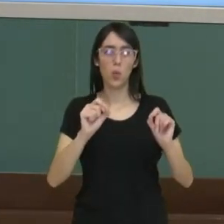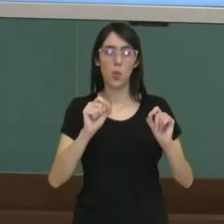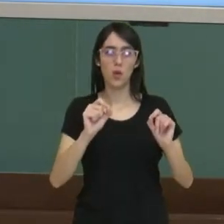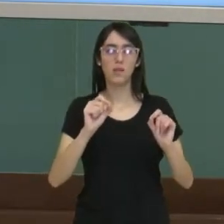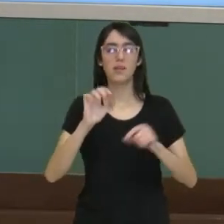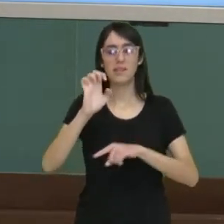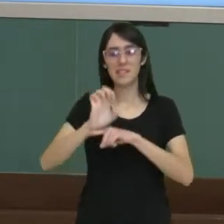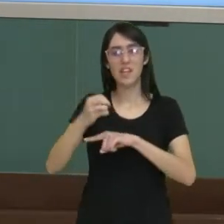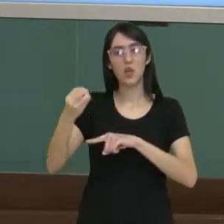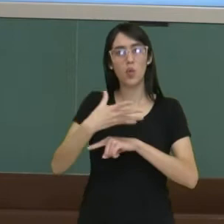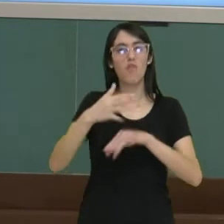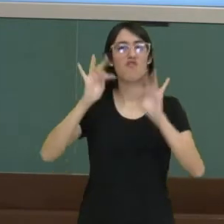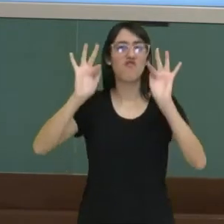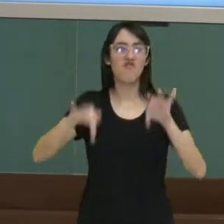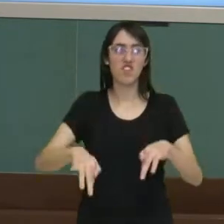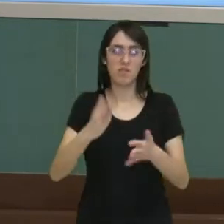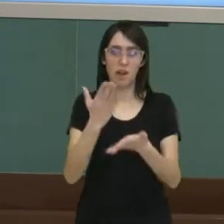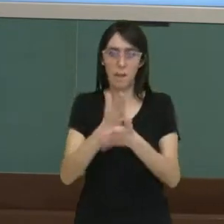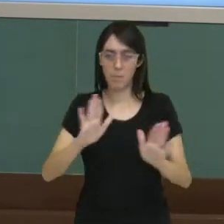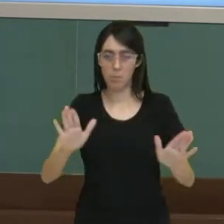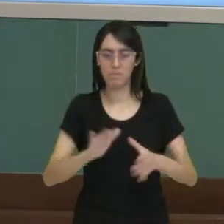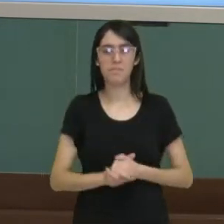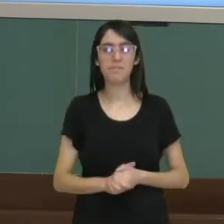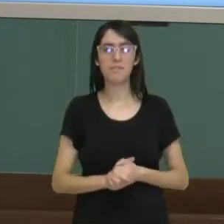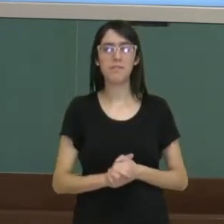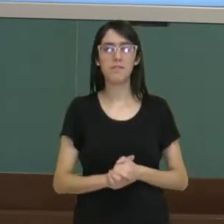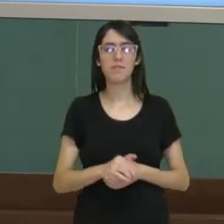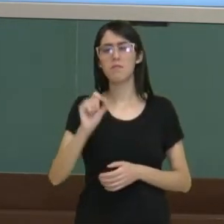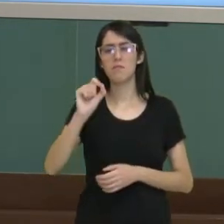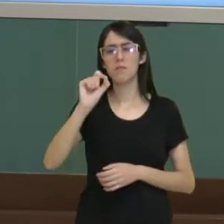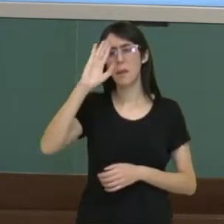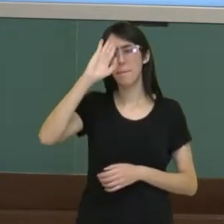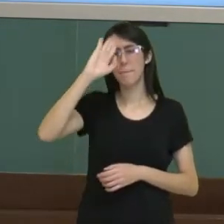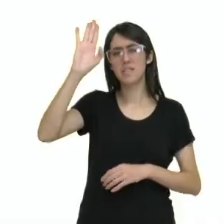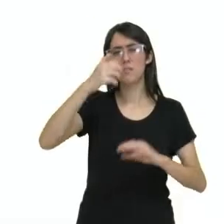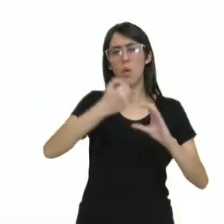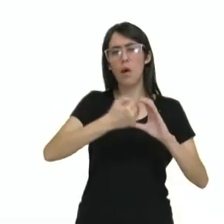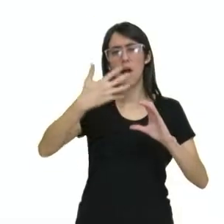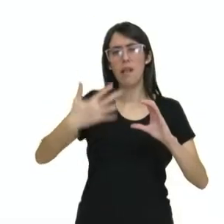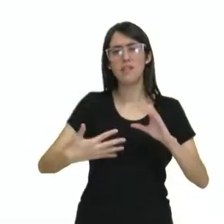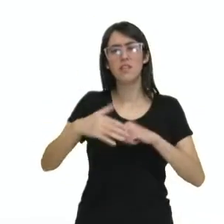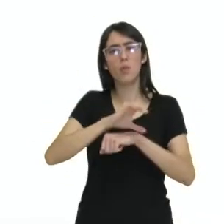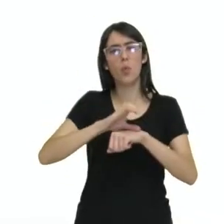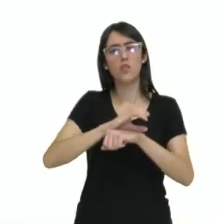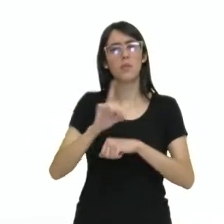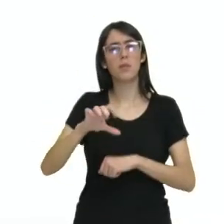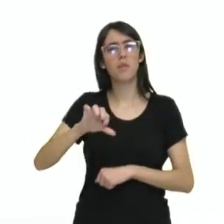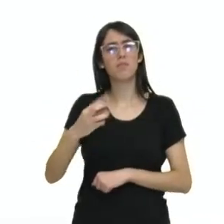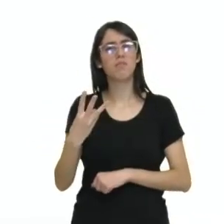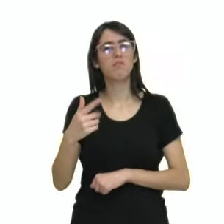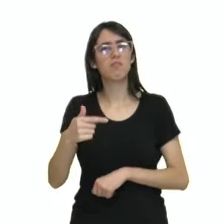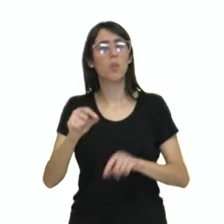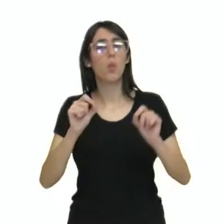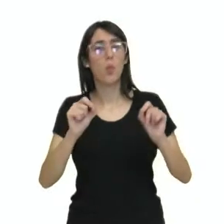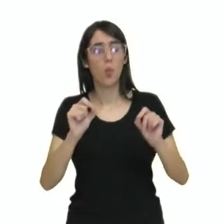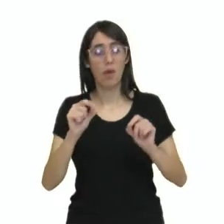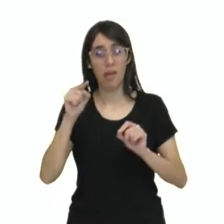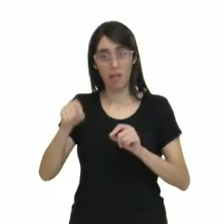Estado Novo, certo? E quais as principais características dessa Constituição de 37? Ela é